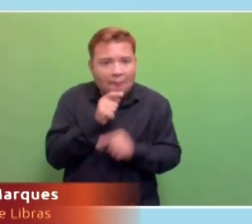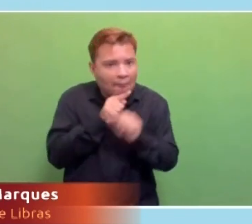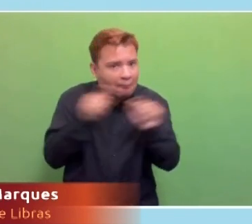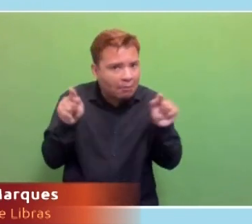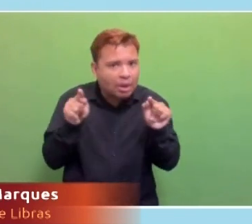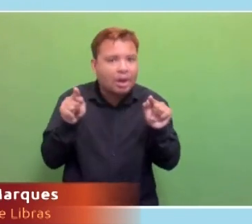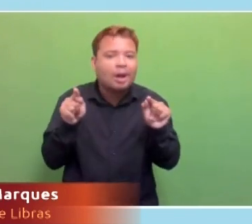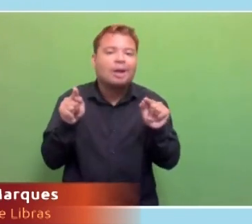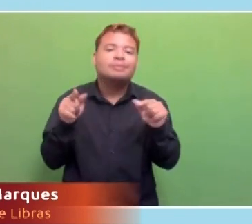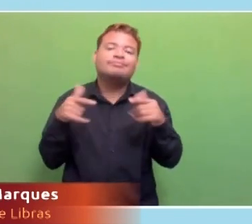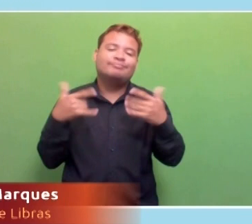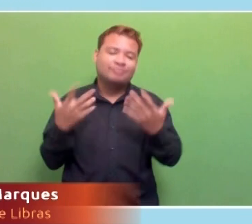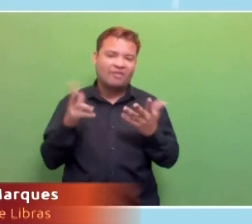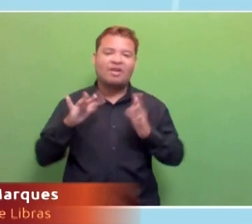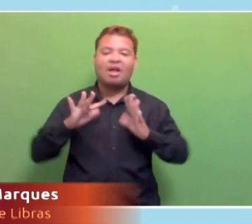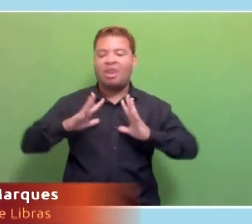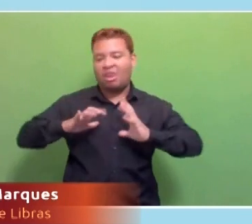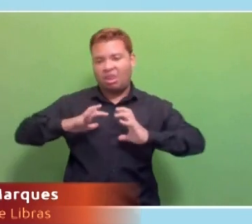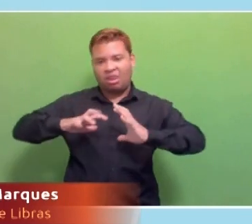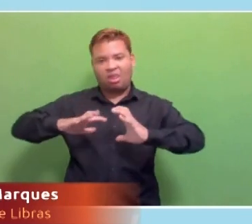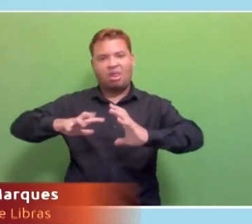infelizmente, tende a continuar.